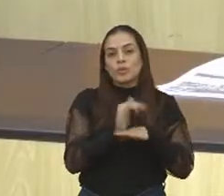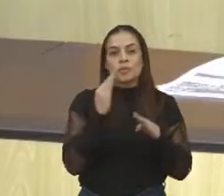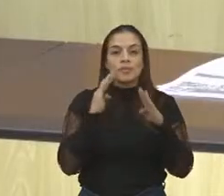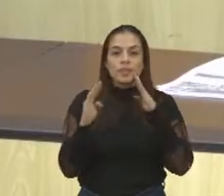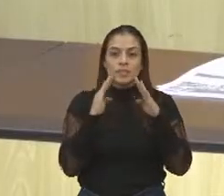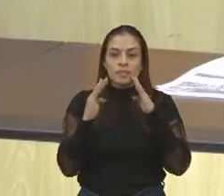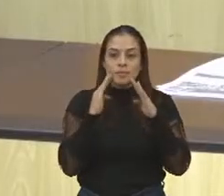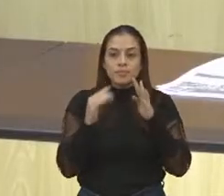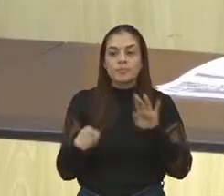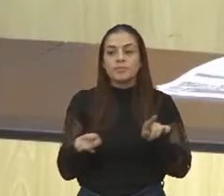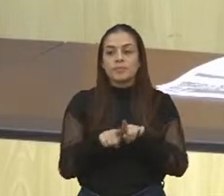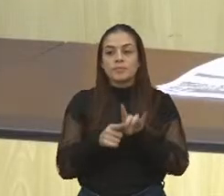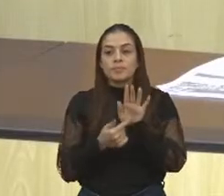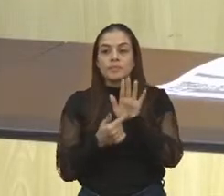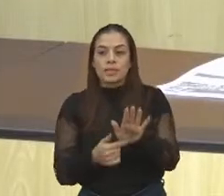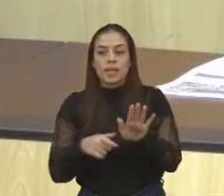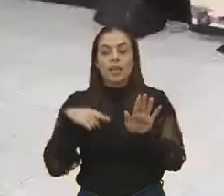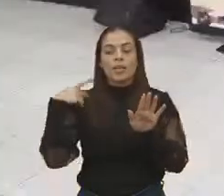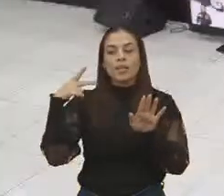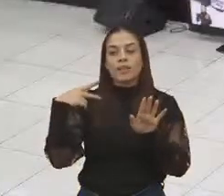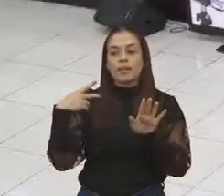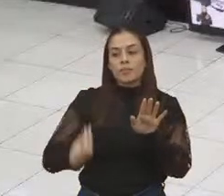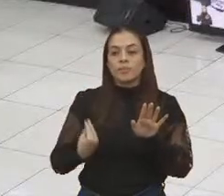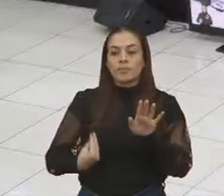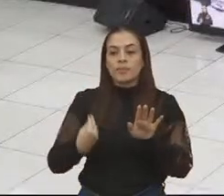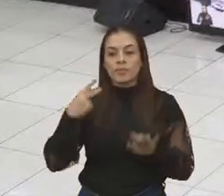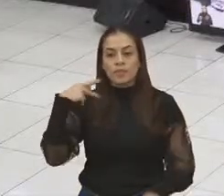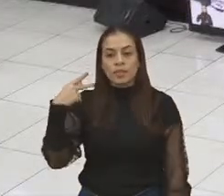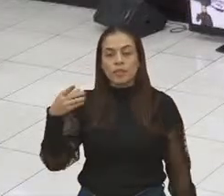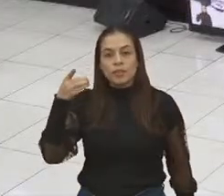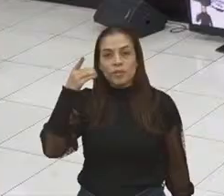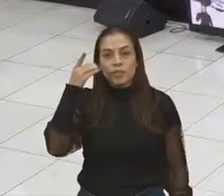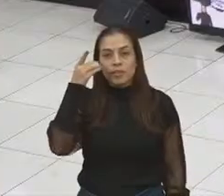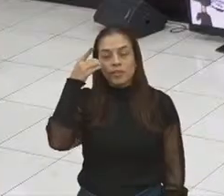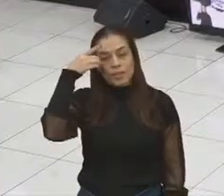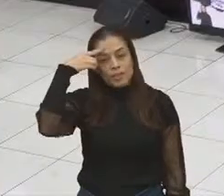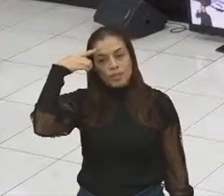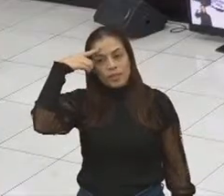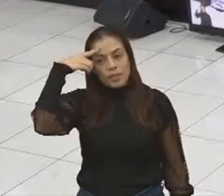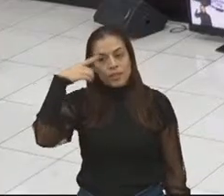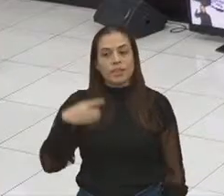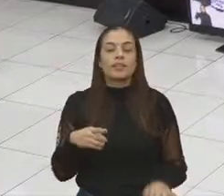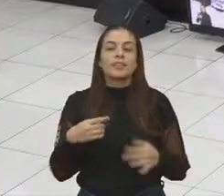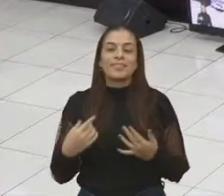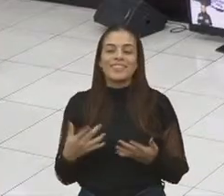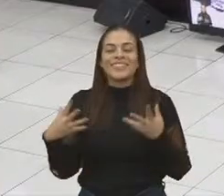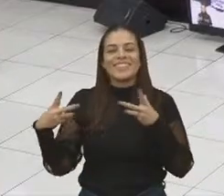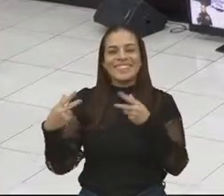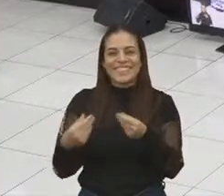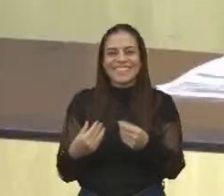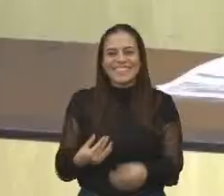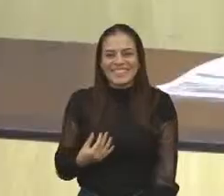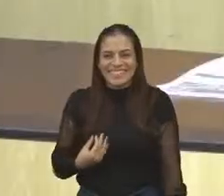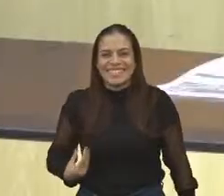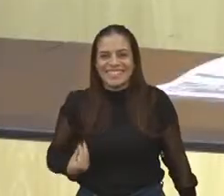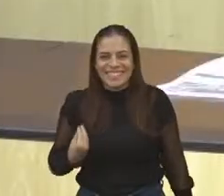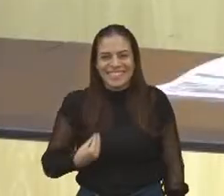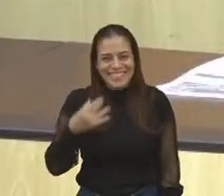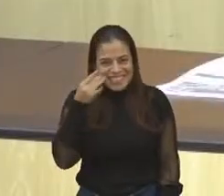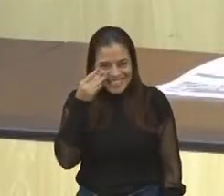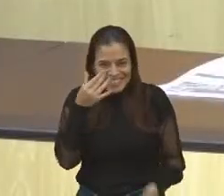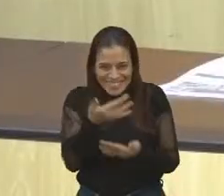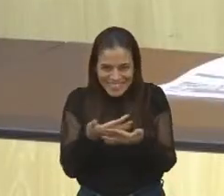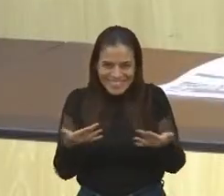presença do vereador Daniel Mariano e todos que estão presentes nessa casa. Convido nesse